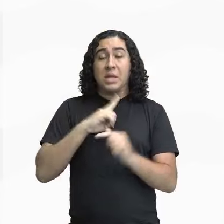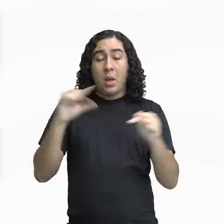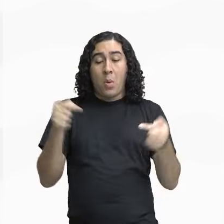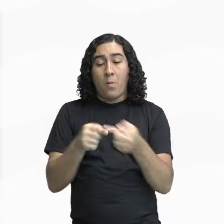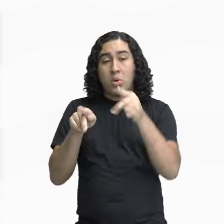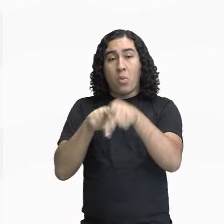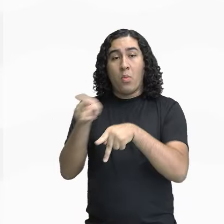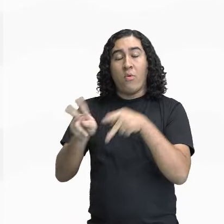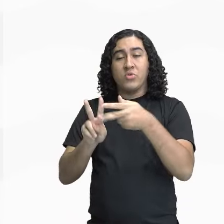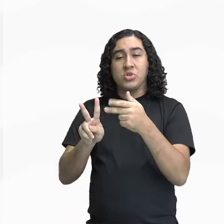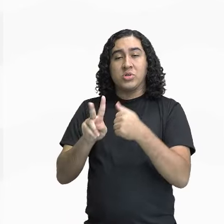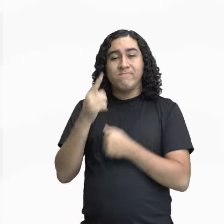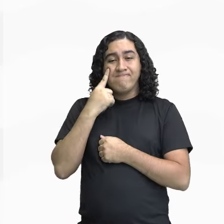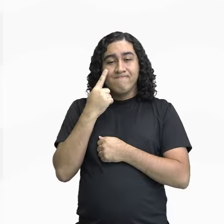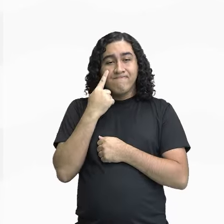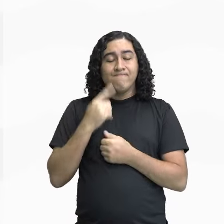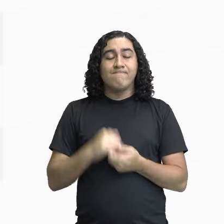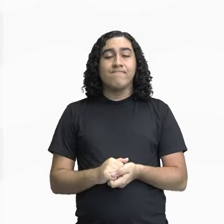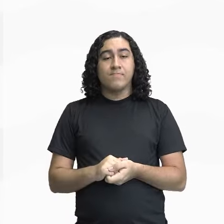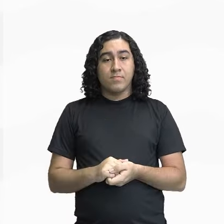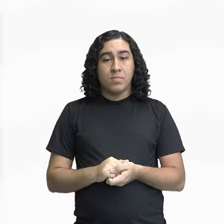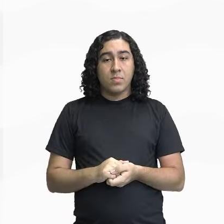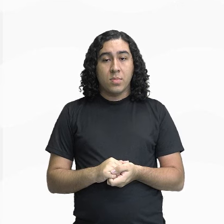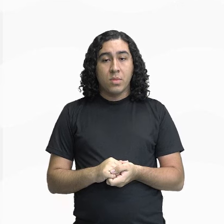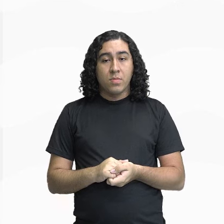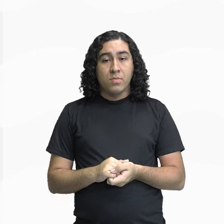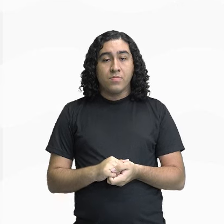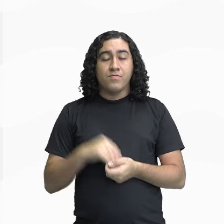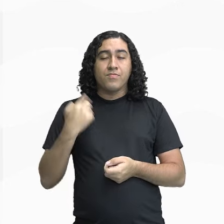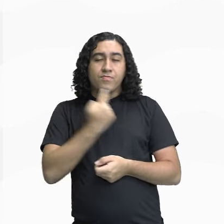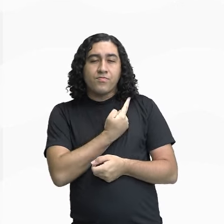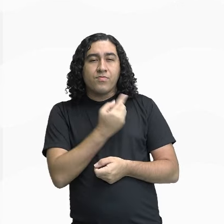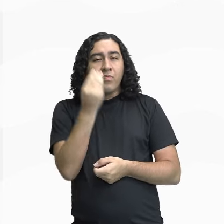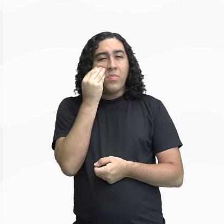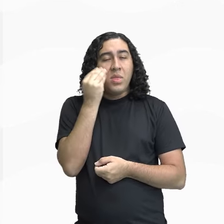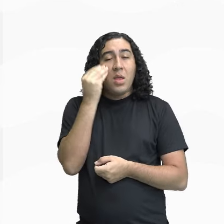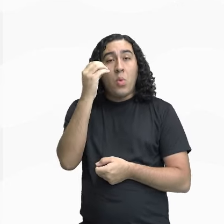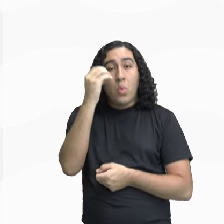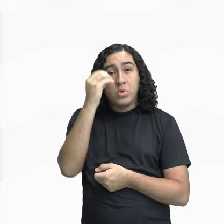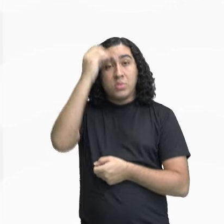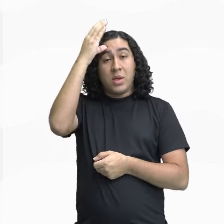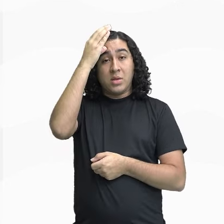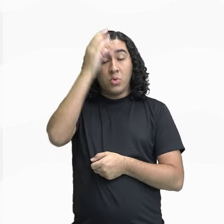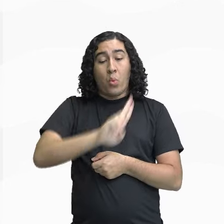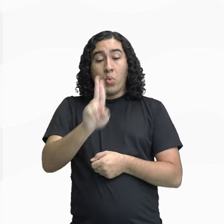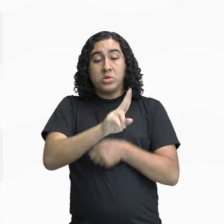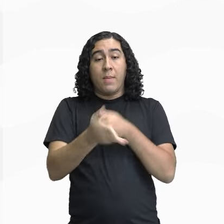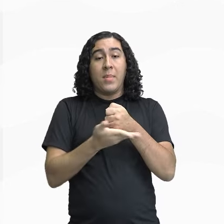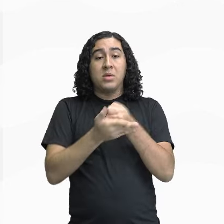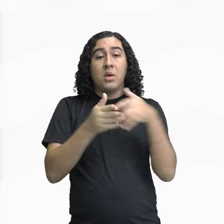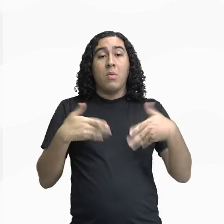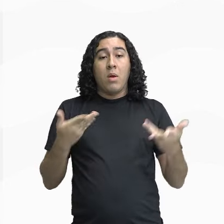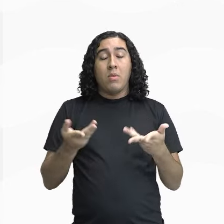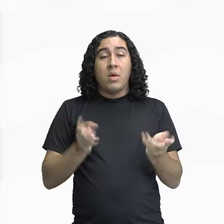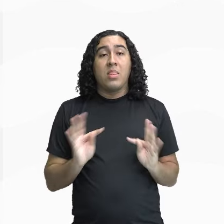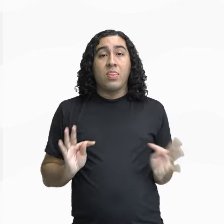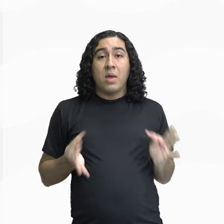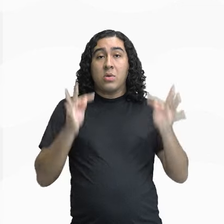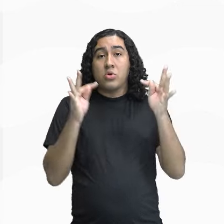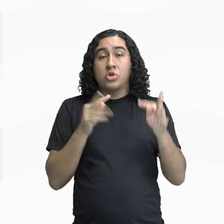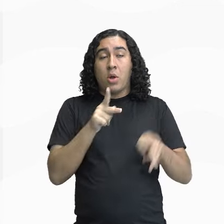só, nessa parte aí, a gente vai verificar o conhecimento que vai estar baseado no quê? Nas tecnologias